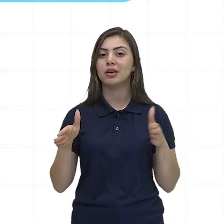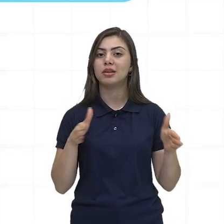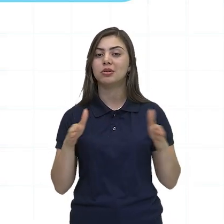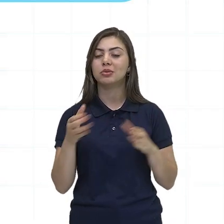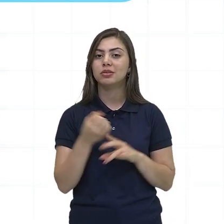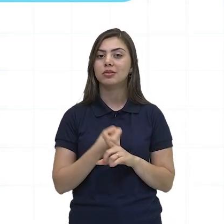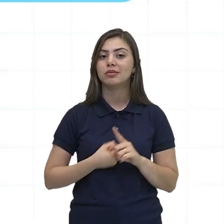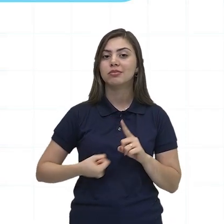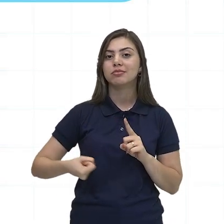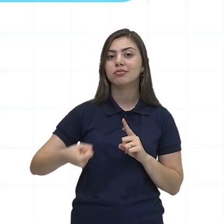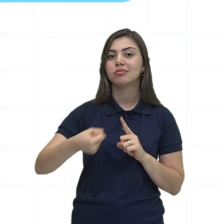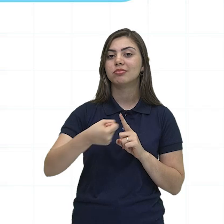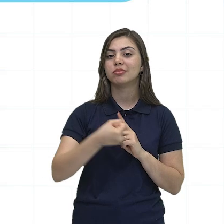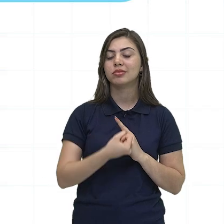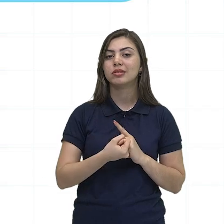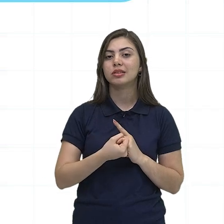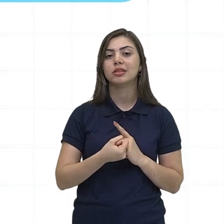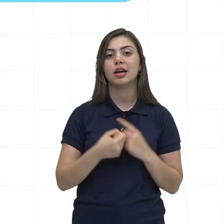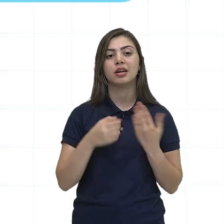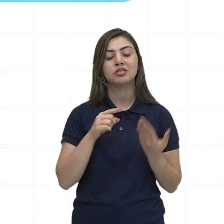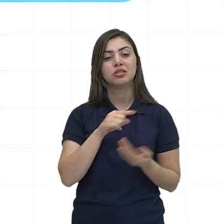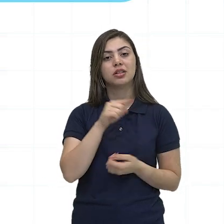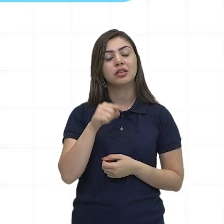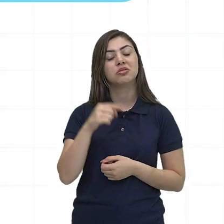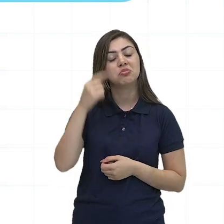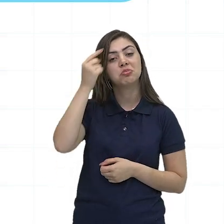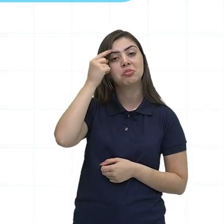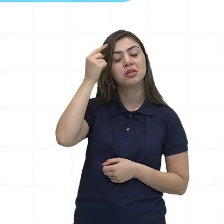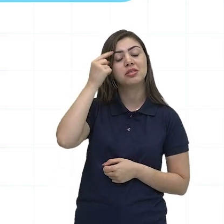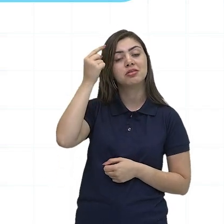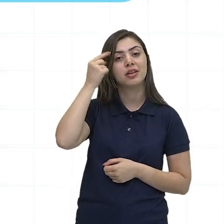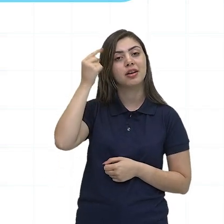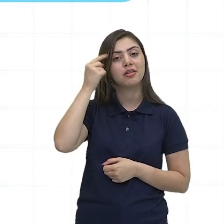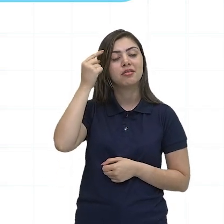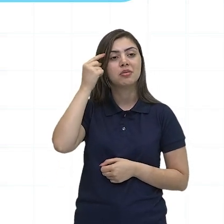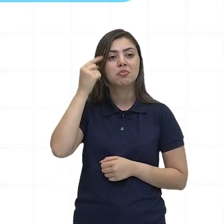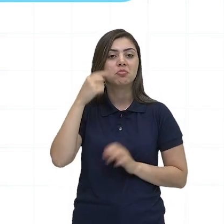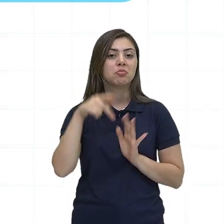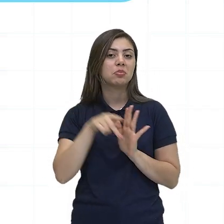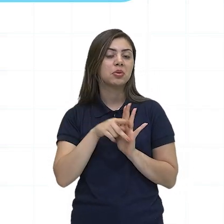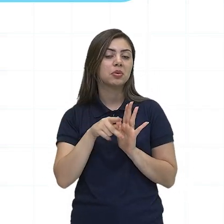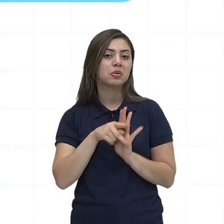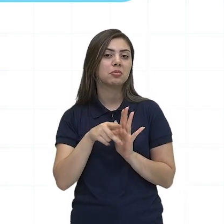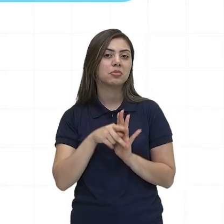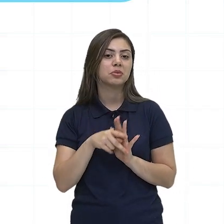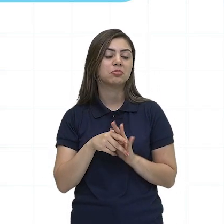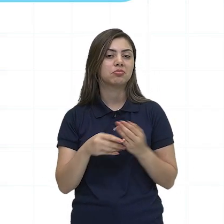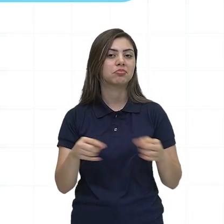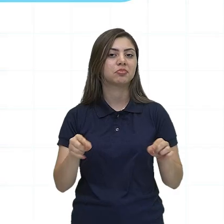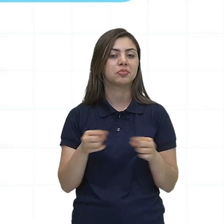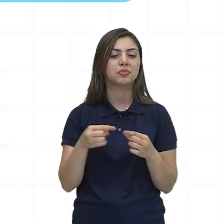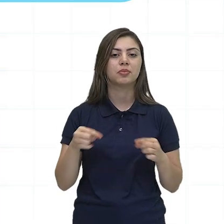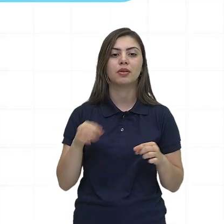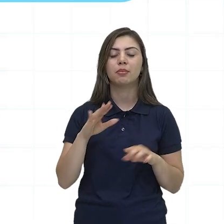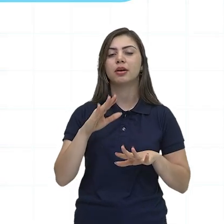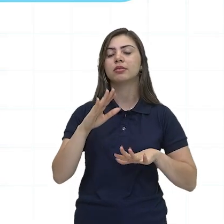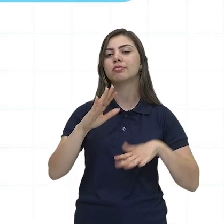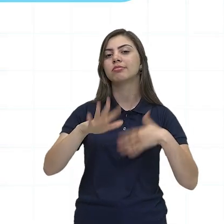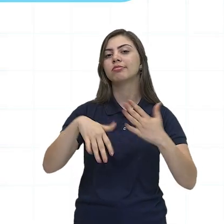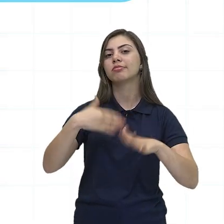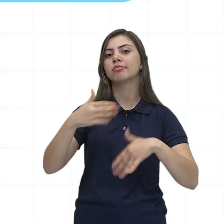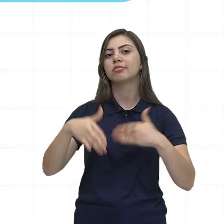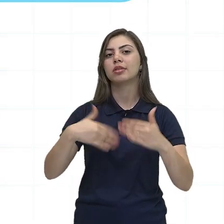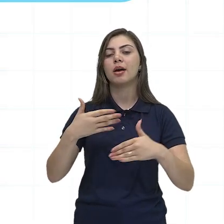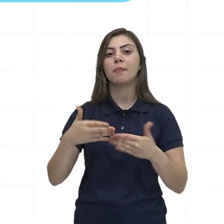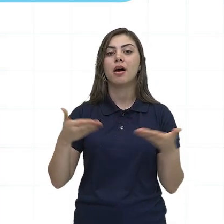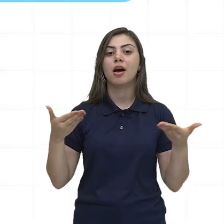contexto social, eles tinham essa relação com a música. E a gente, continuando a nossa viagem, a gente